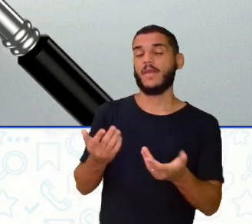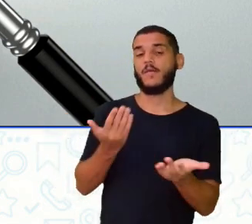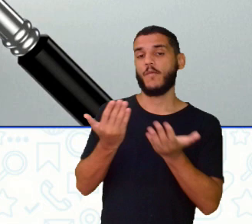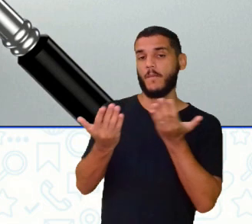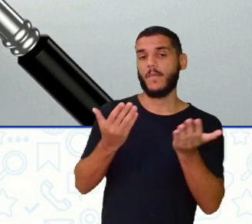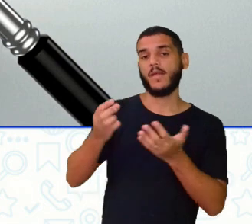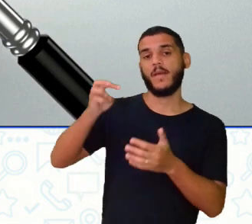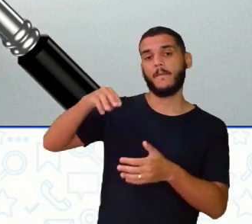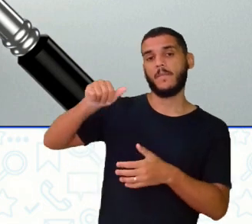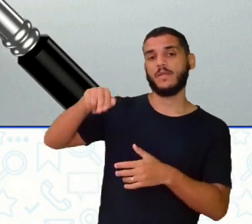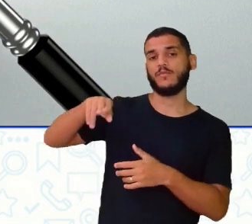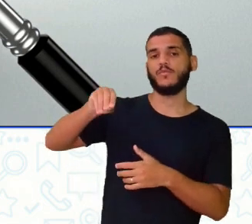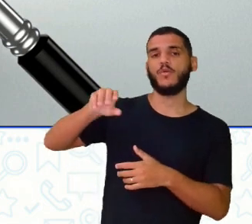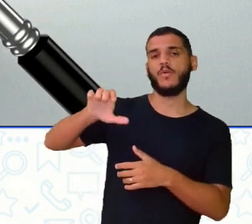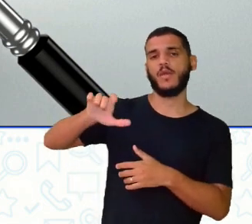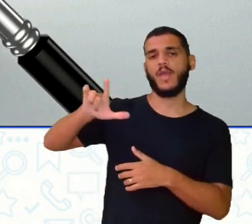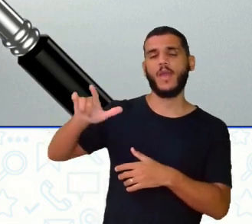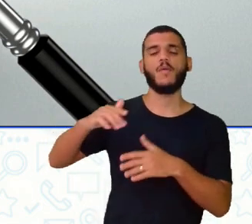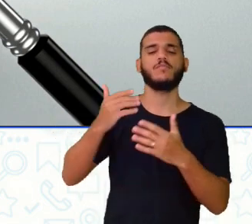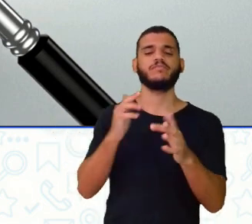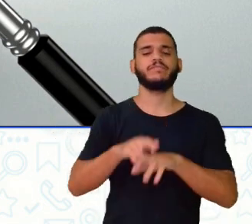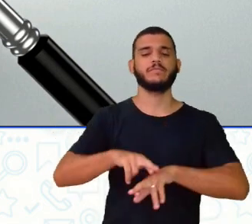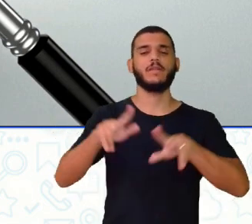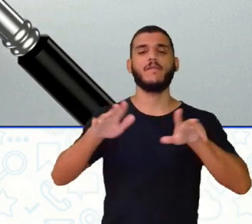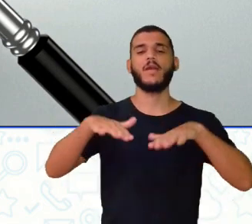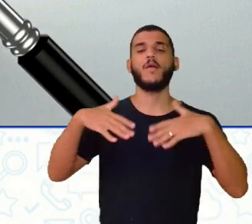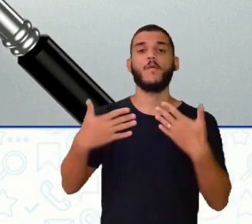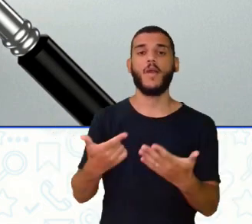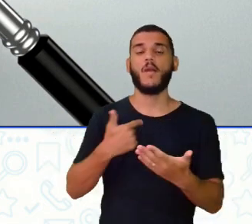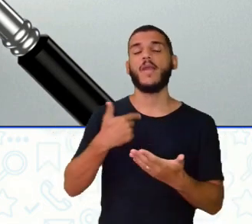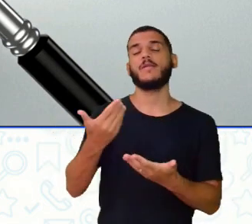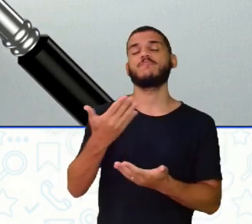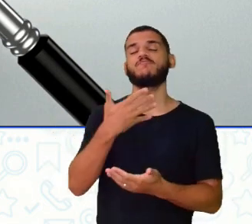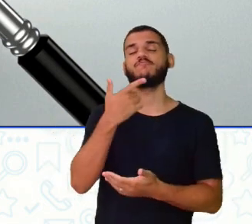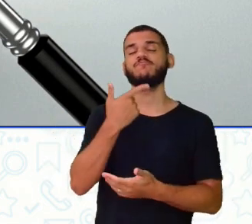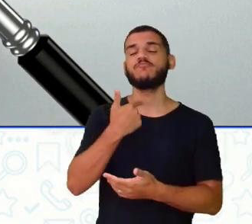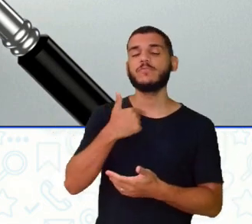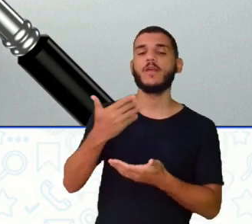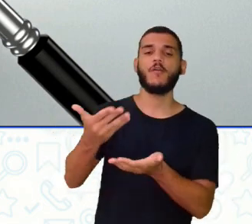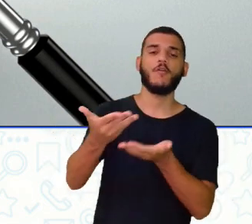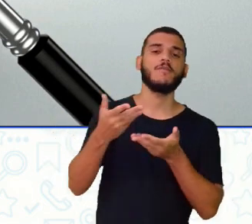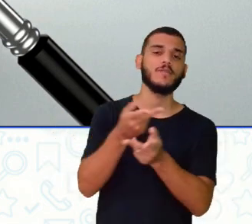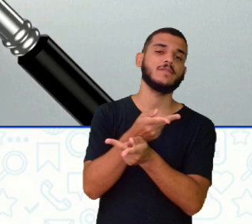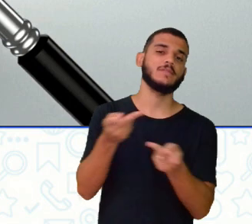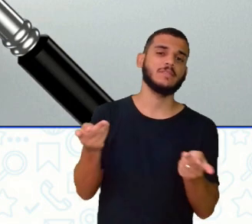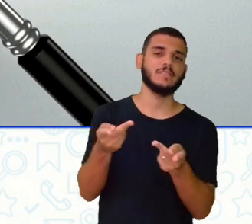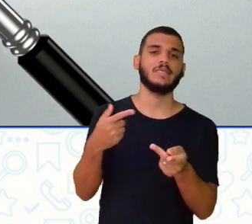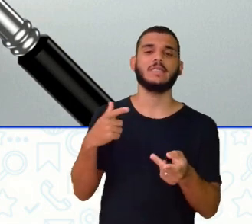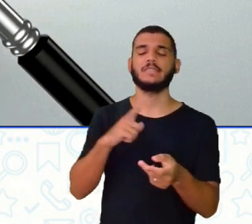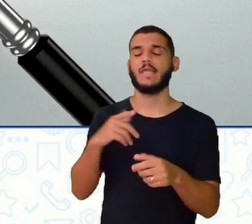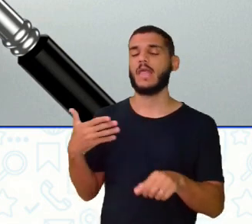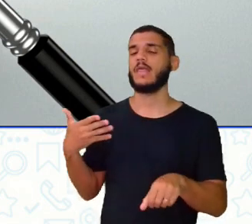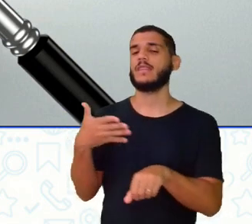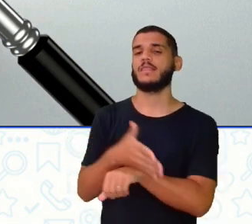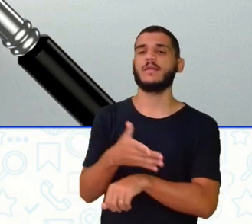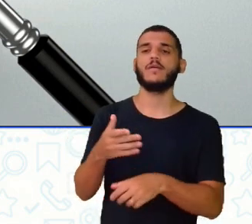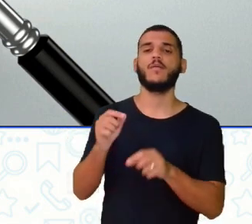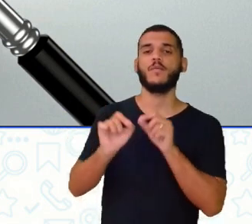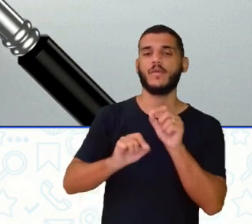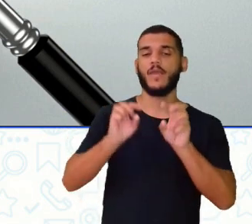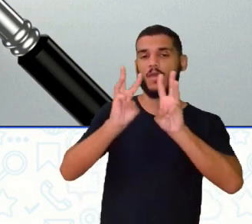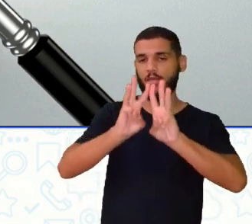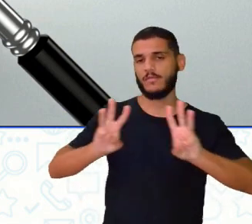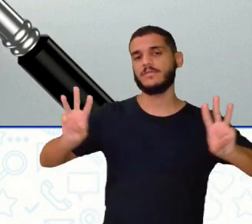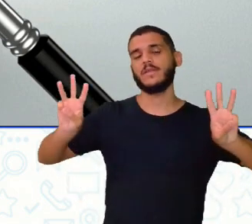eles vivenciavam? Então, minha gente, eu gostaria de convidar vocês a entrarem, não é, na plataforma Árvore